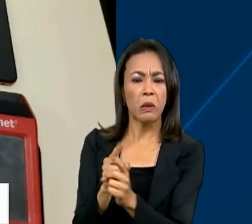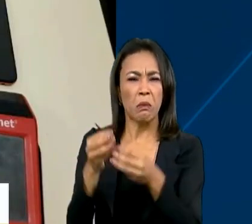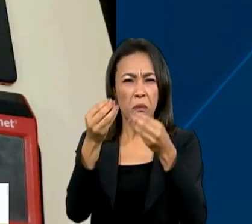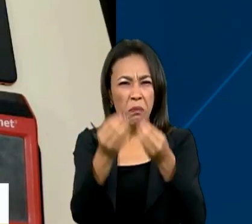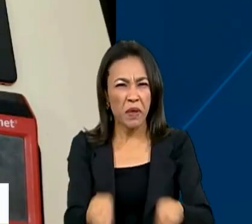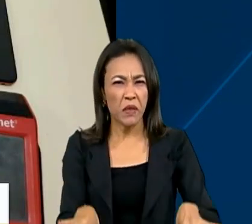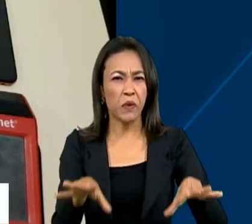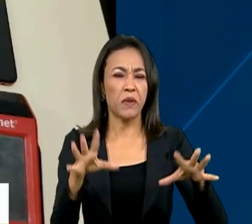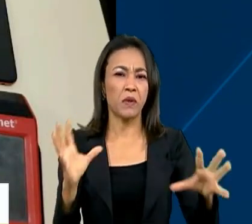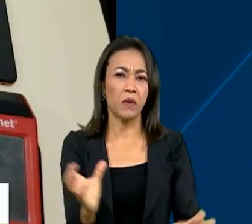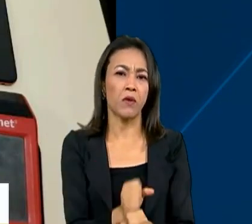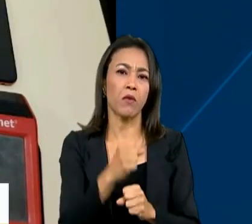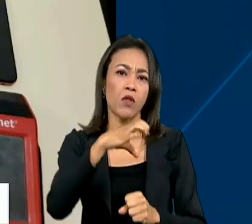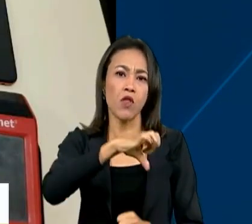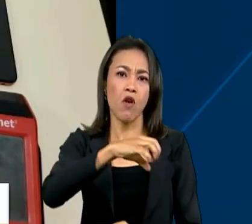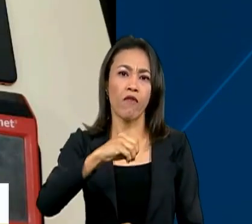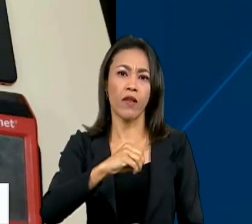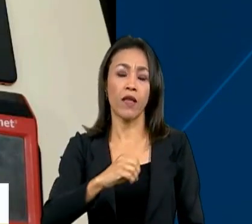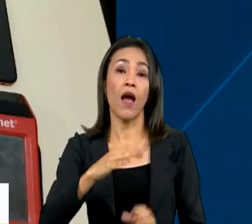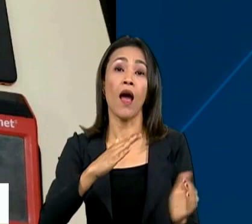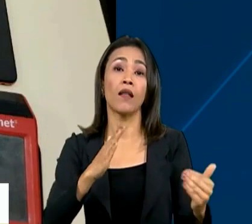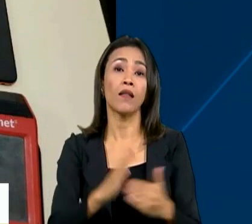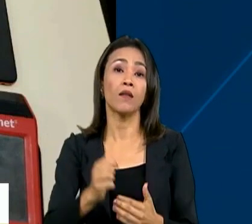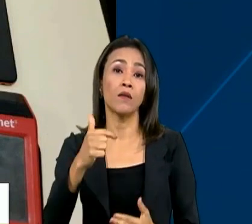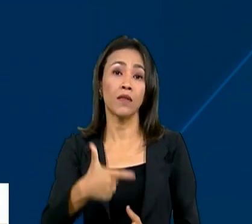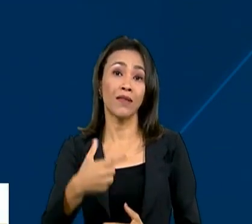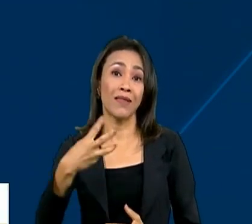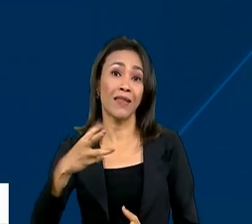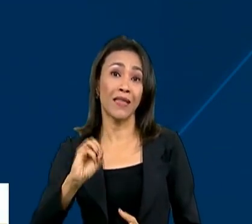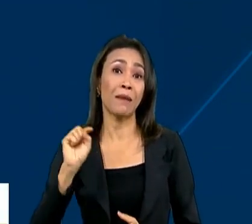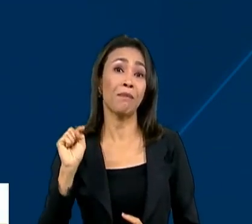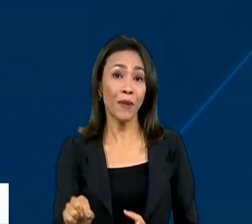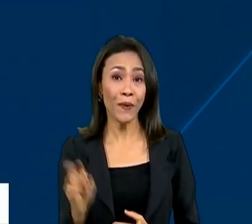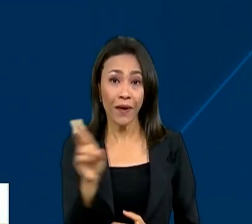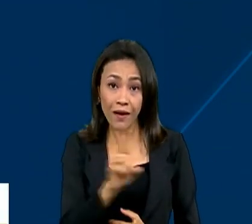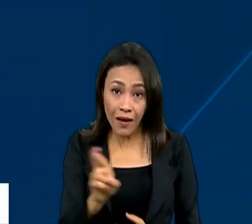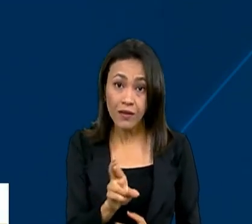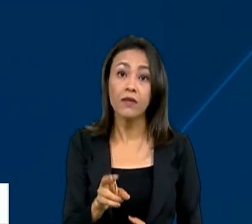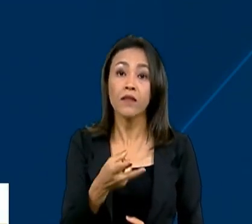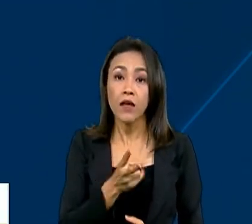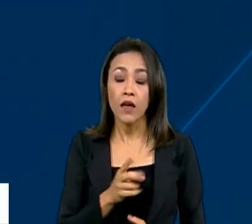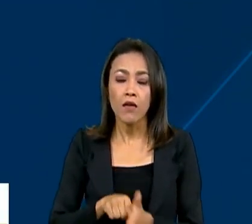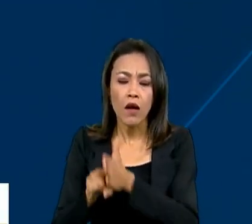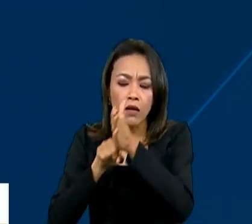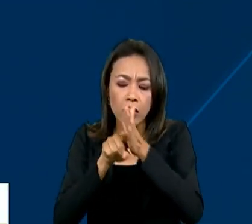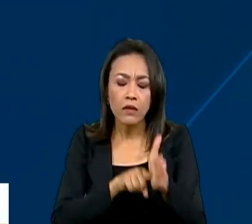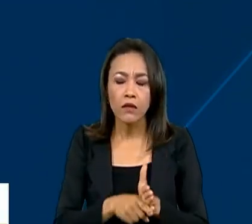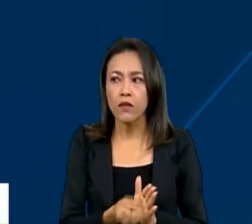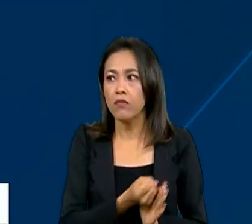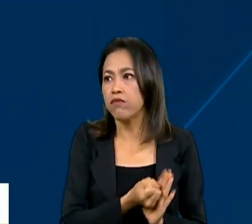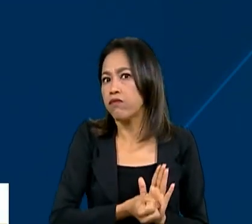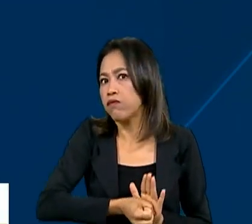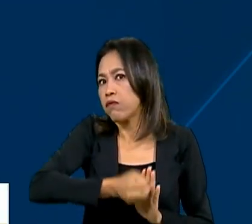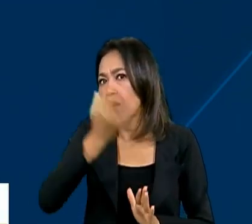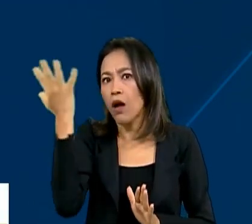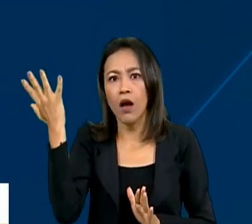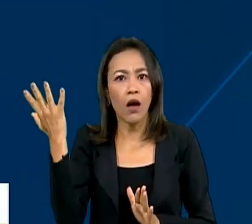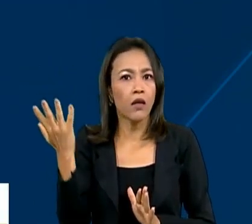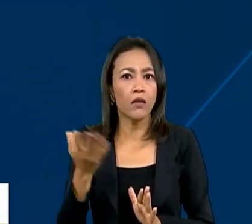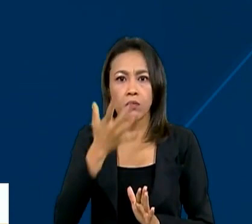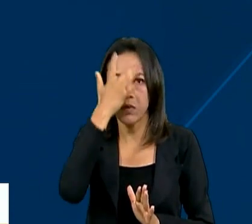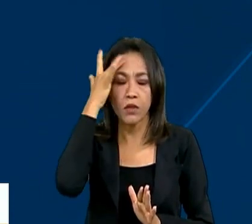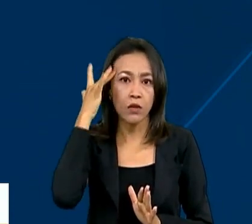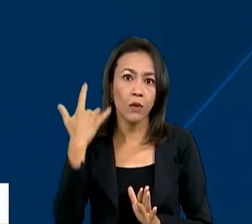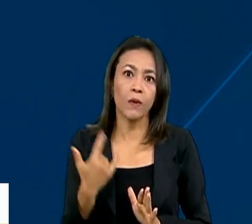prejuízos somam entre 90 e 230 mil reais só por aqui, mas as investigações localizaram dezenas de vítimas espalhadas em